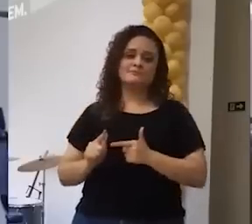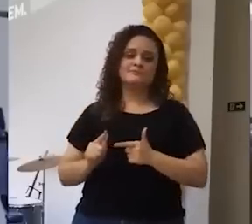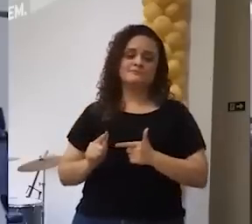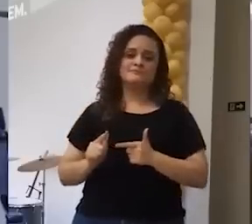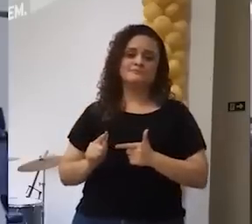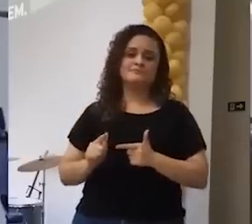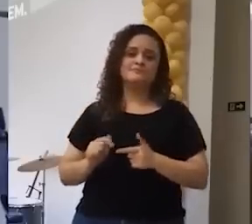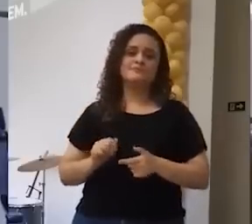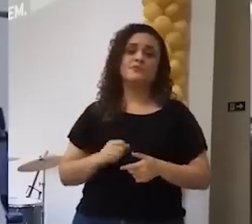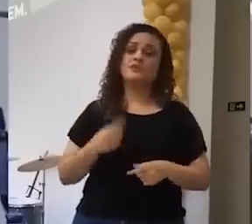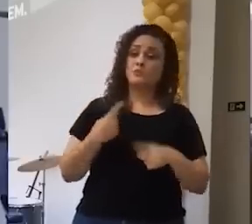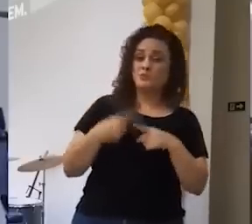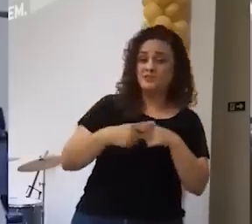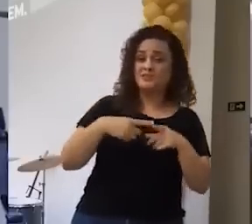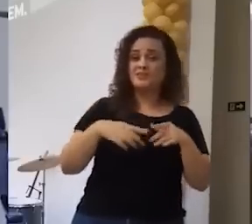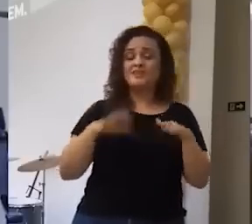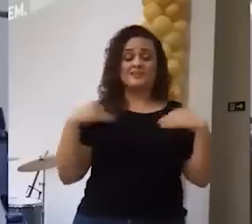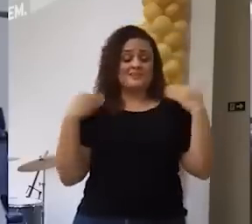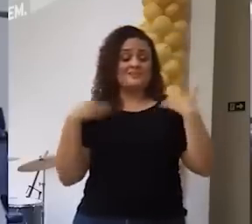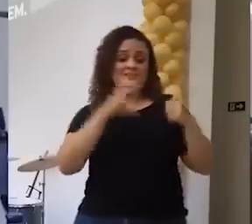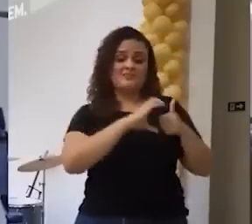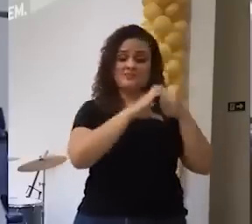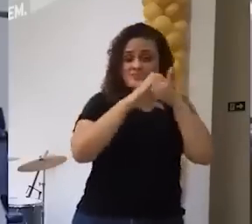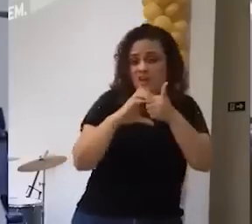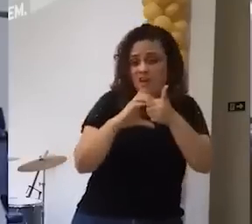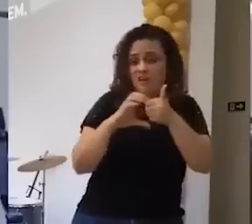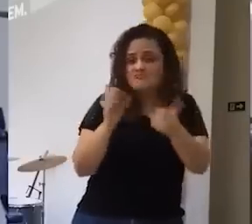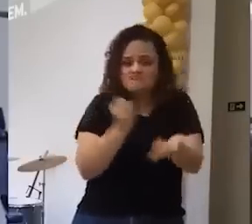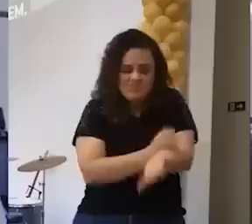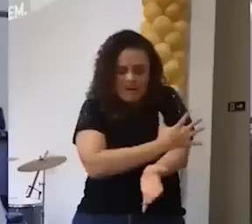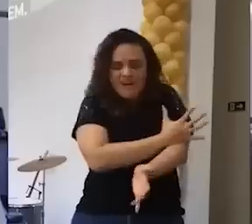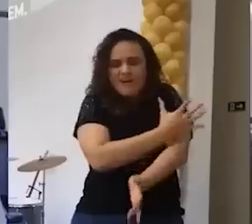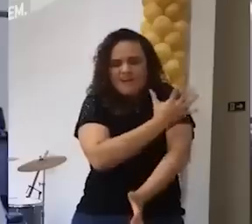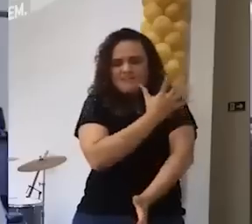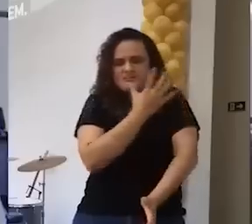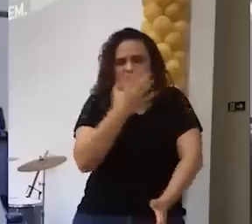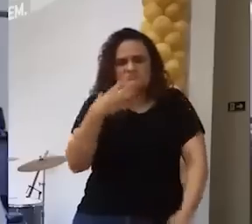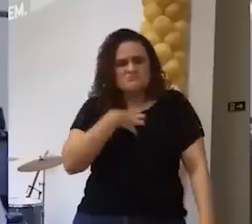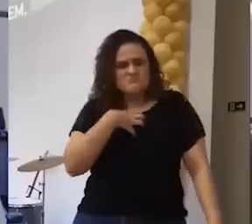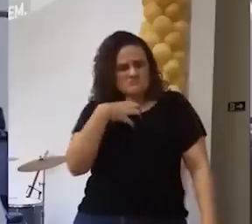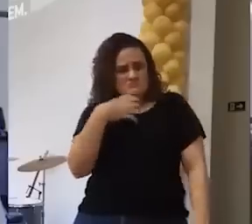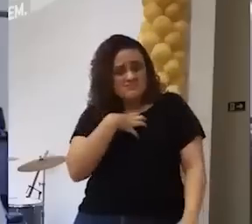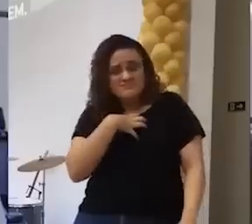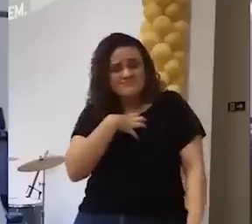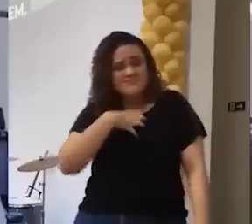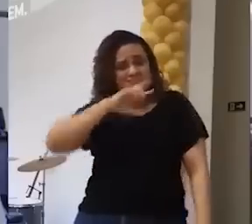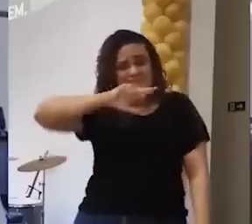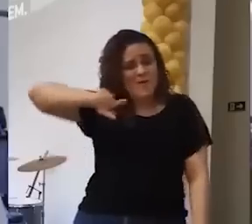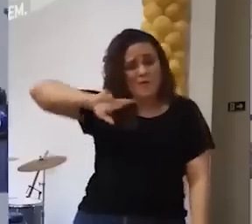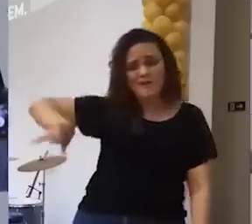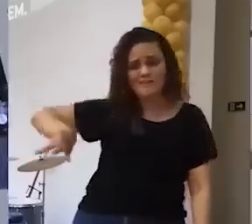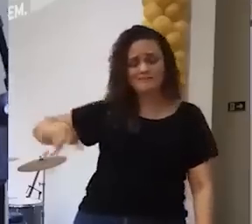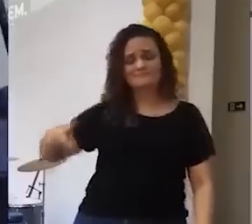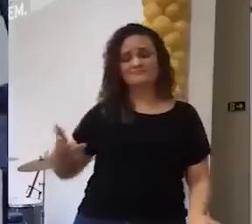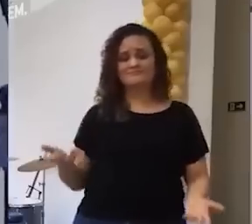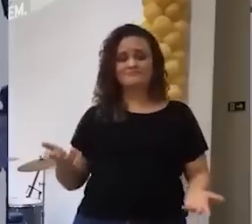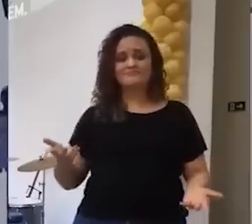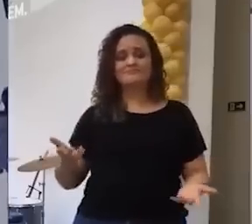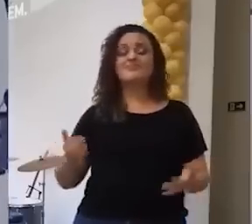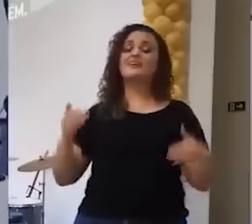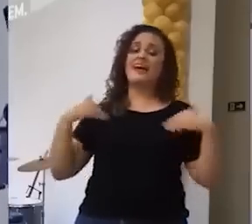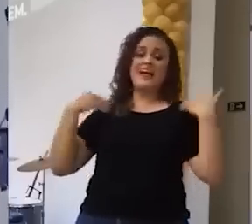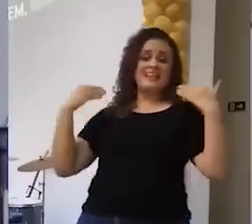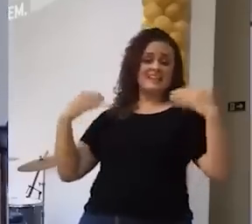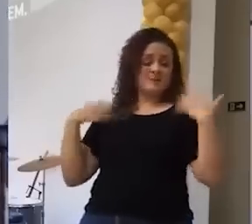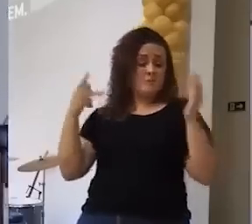Isso porque a alegria do cristão não é um sentimento. Não é uma emoção. A alegria do cristão